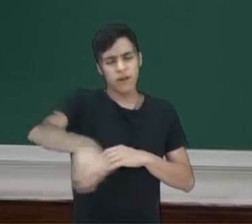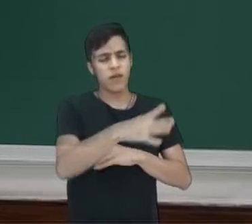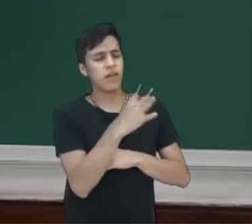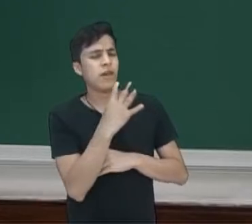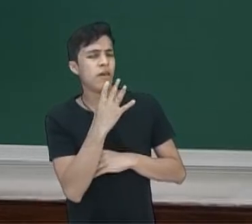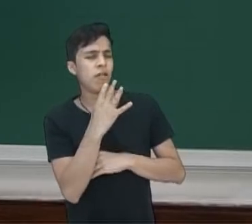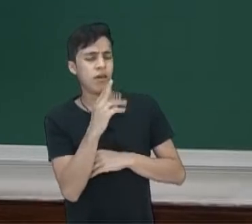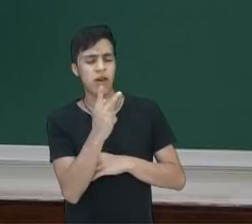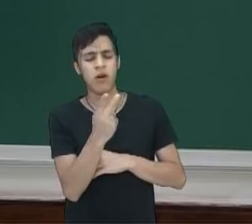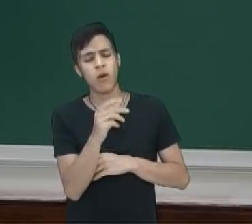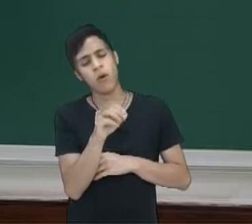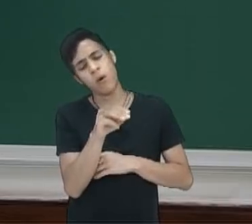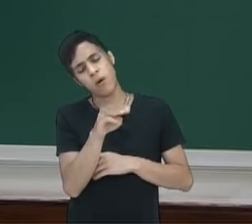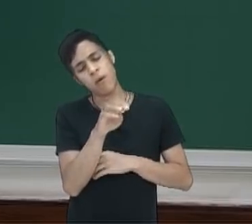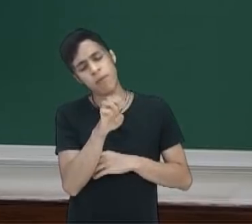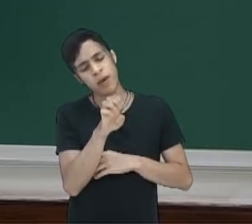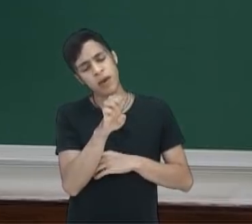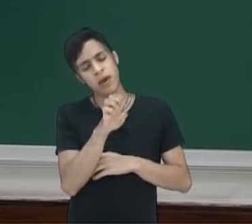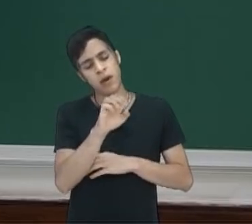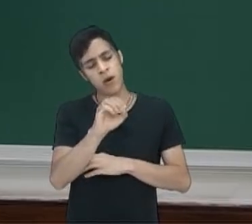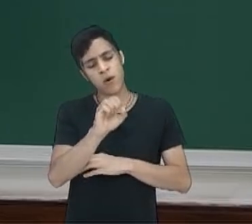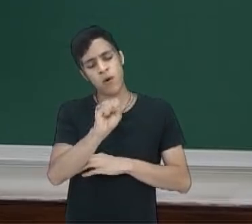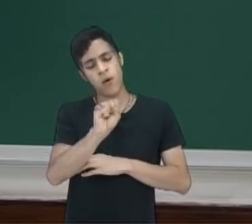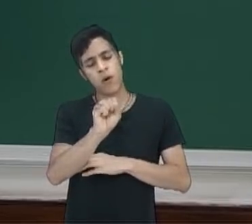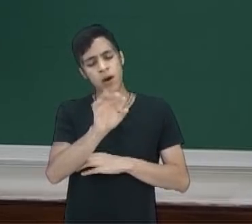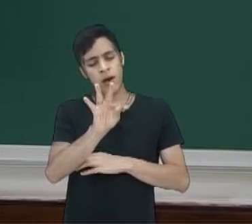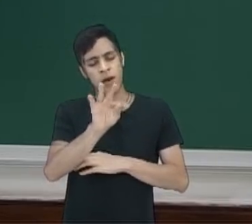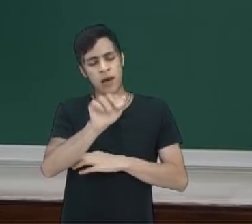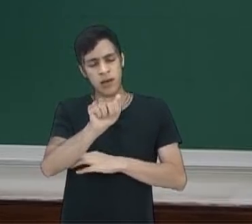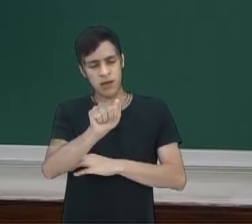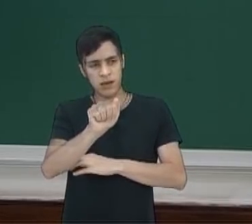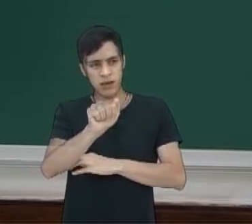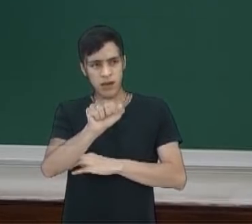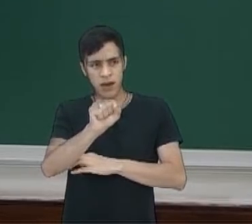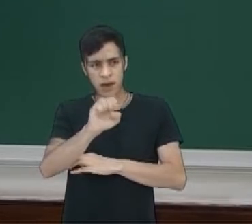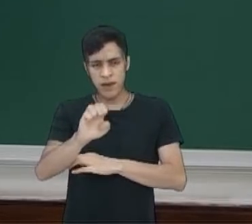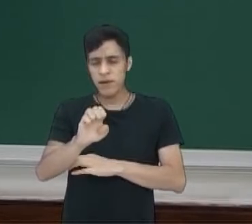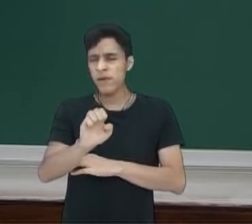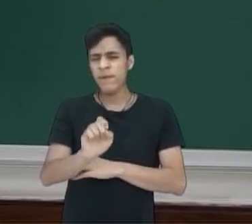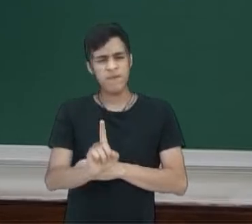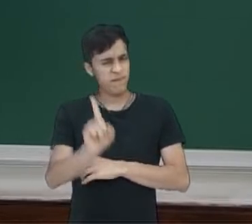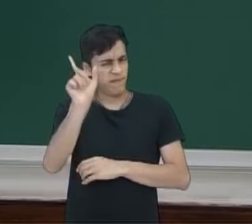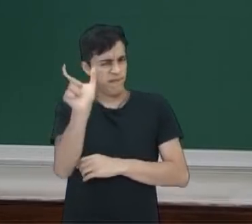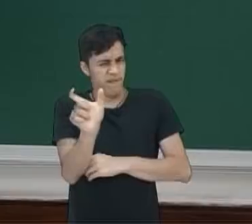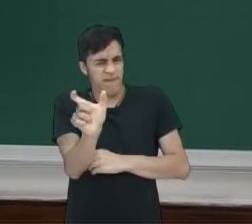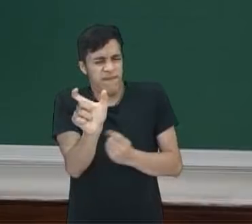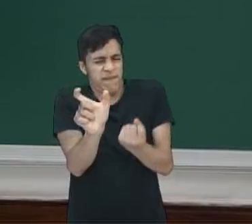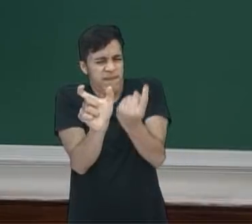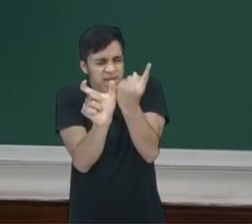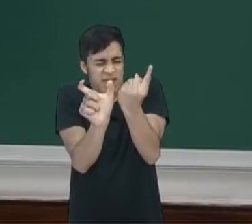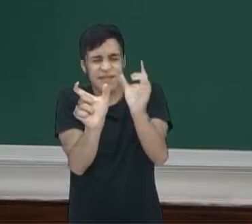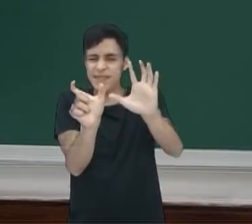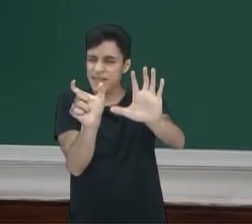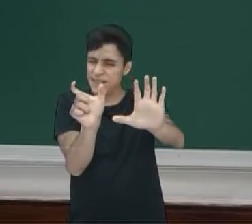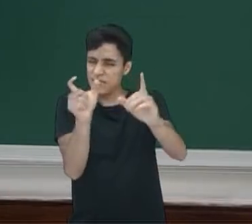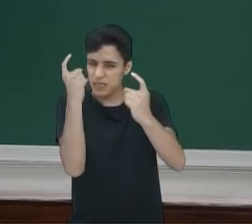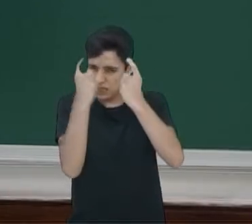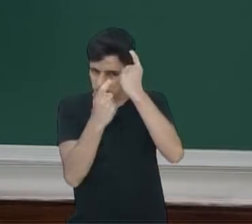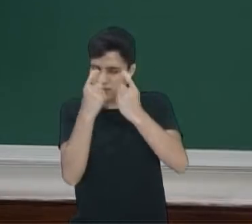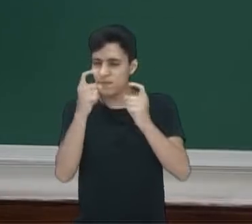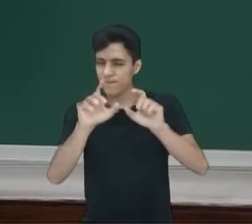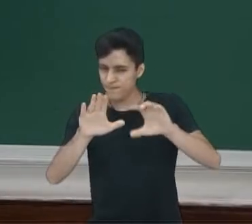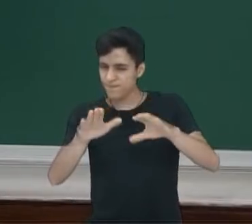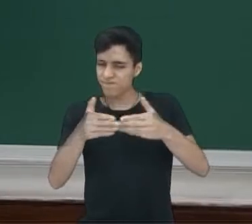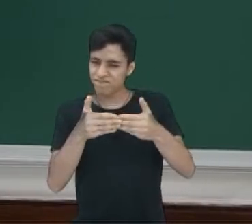sobre homeostase? Essa palavrinha que parece um pouco confusa, né, estranha, não se preocupa que você já